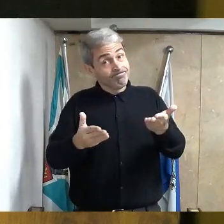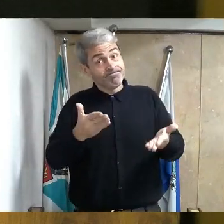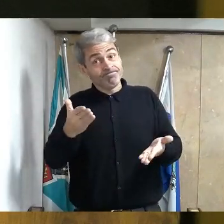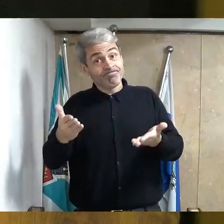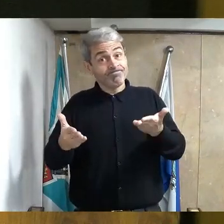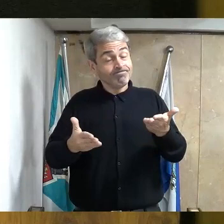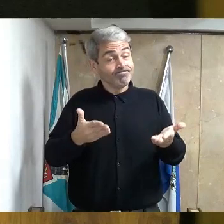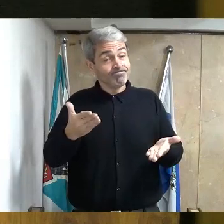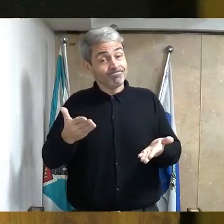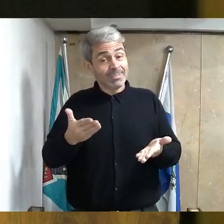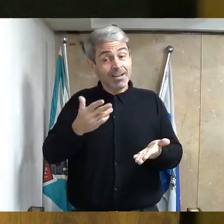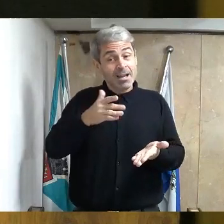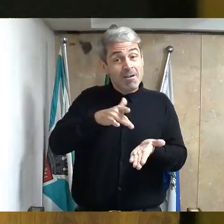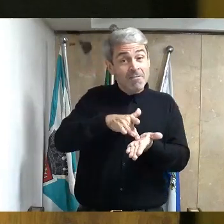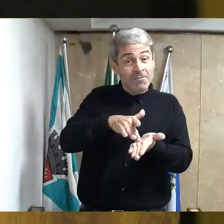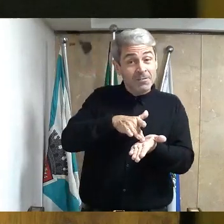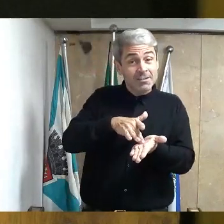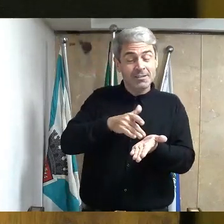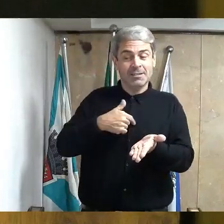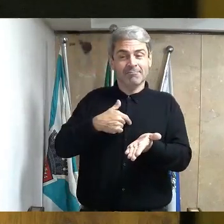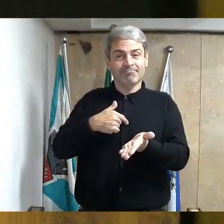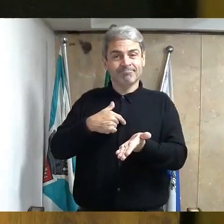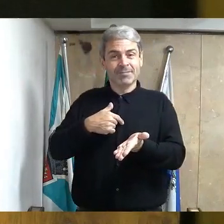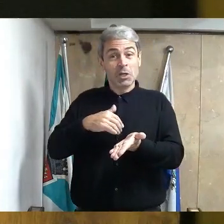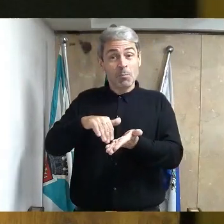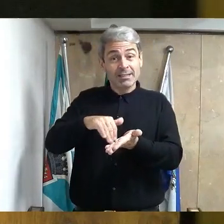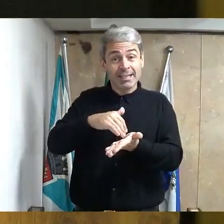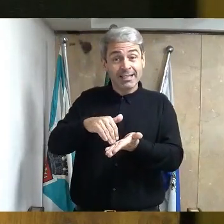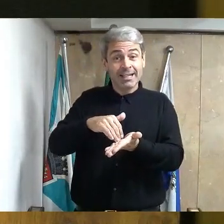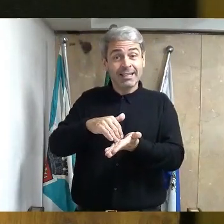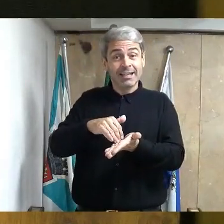uma pasta que realmente cuida e que fala